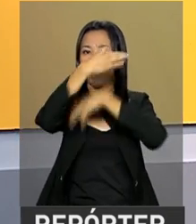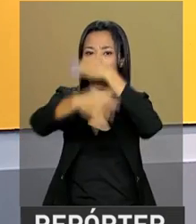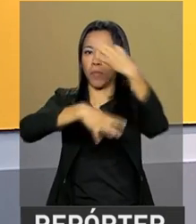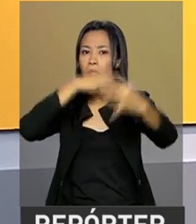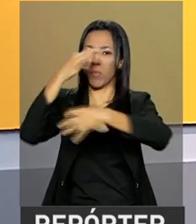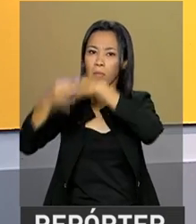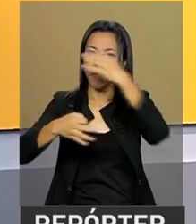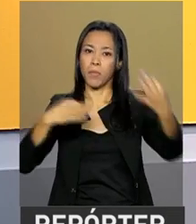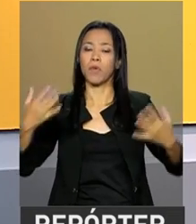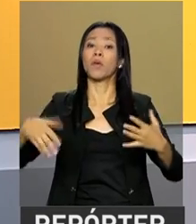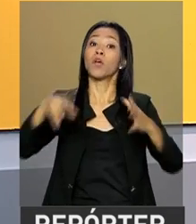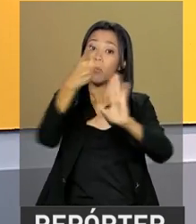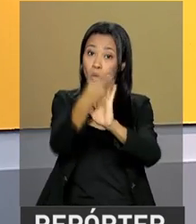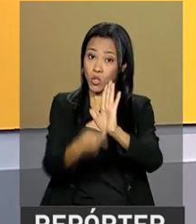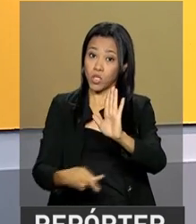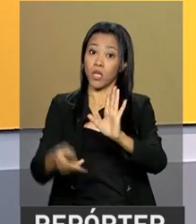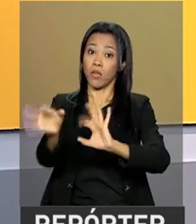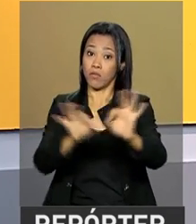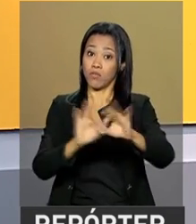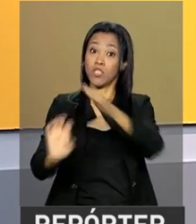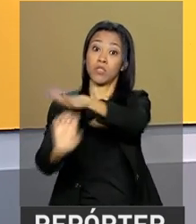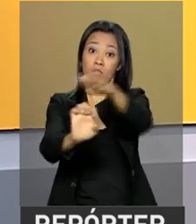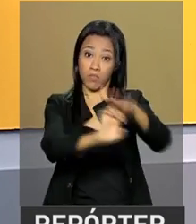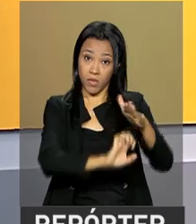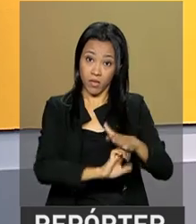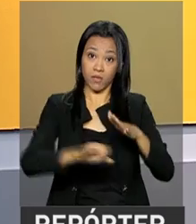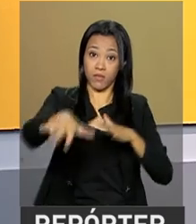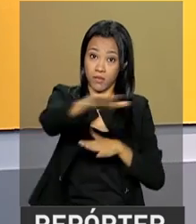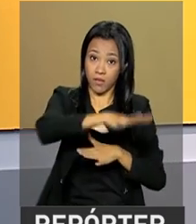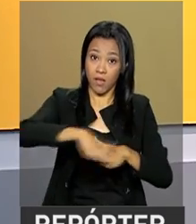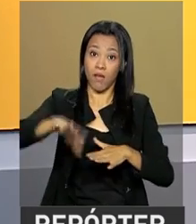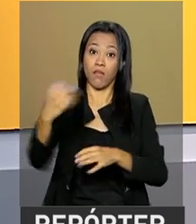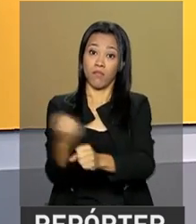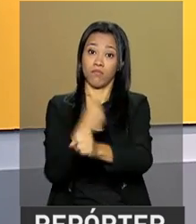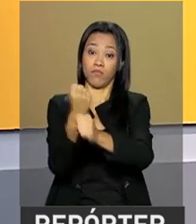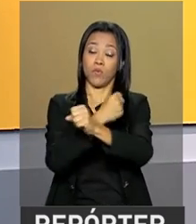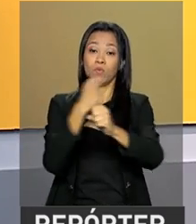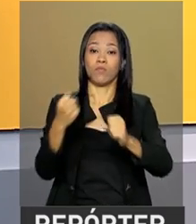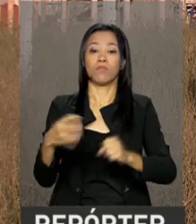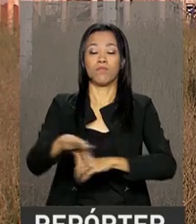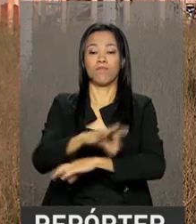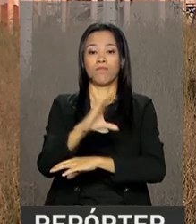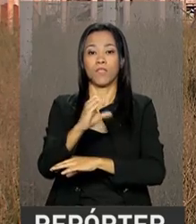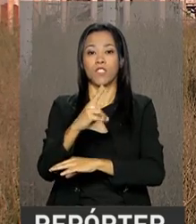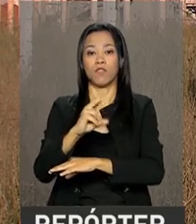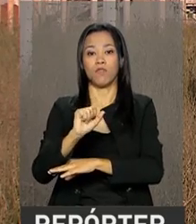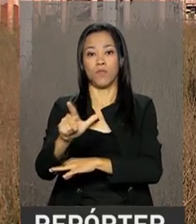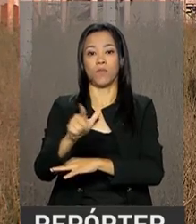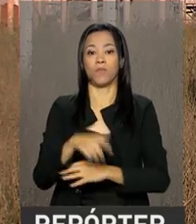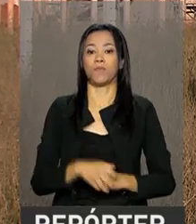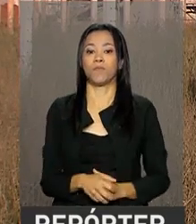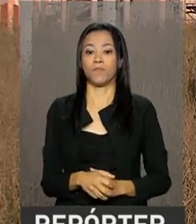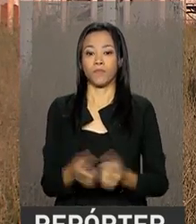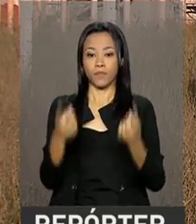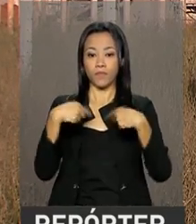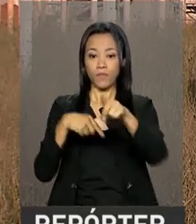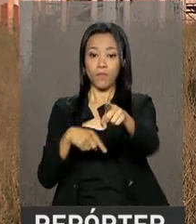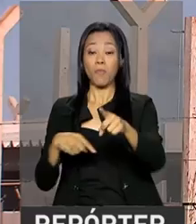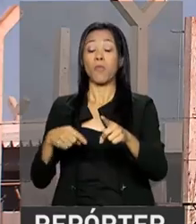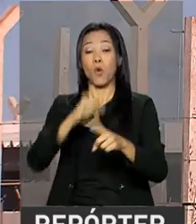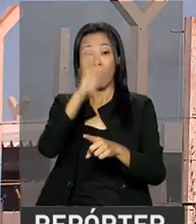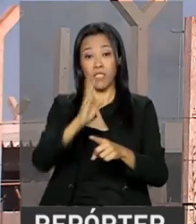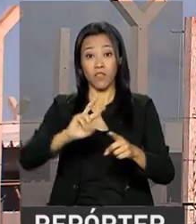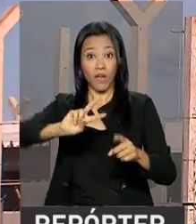sugestões e projetos de empresas da construção civil o Brasil vai duplicar a